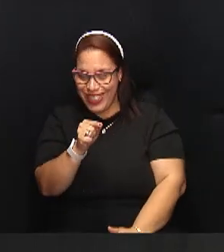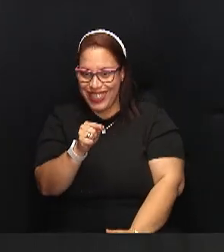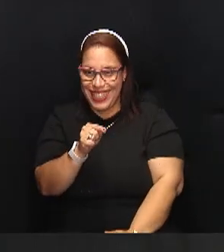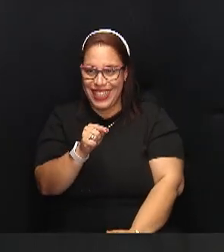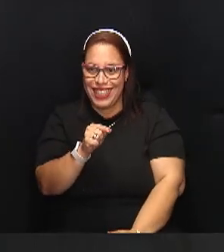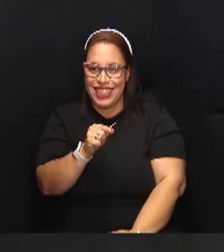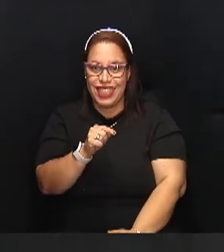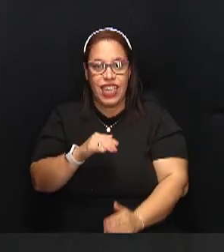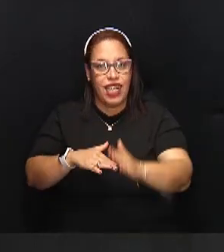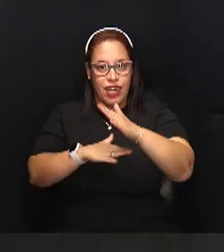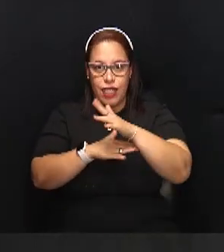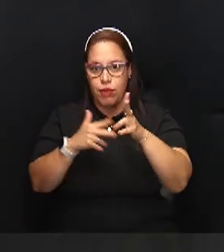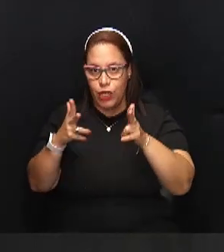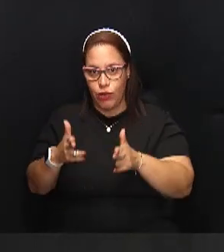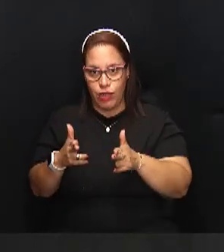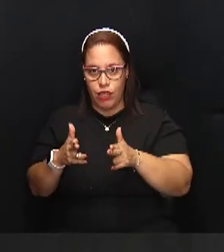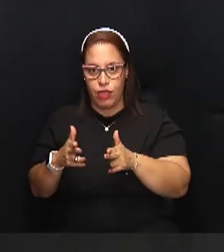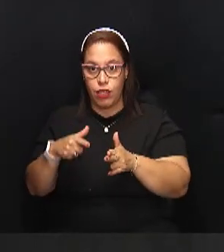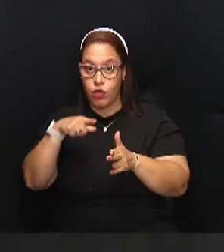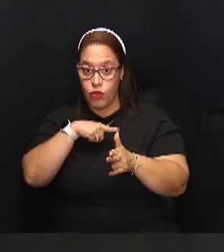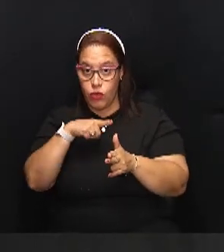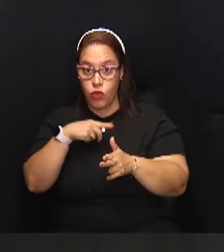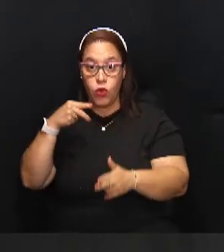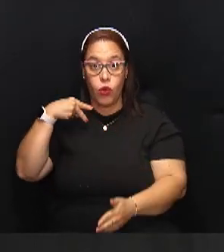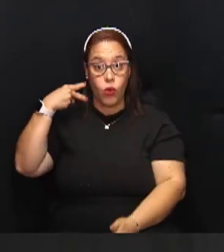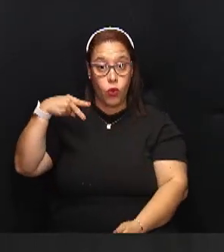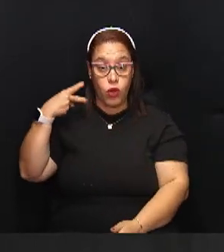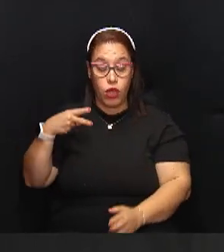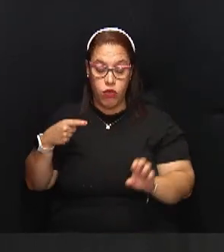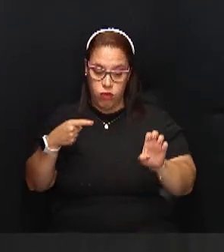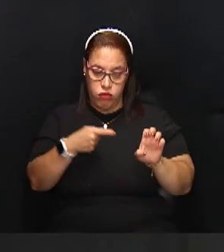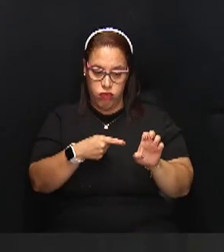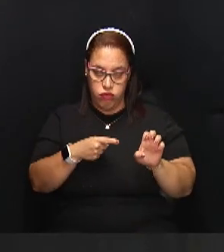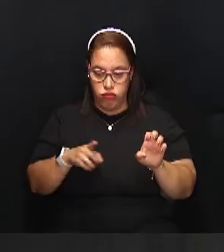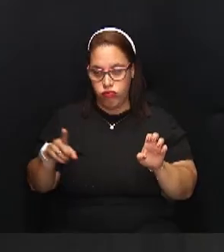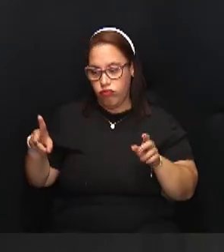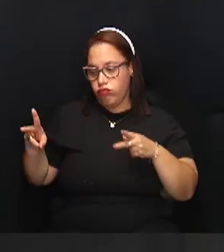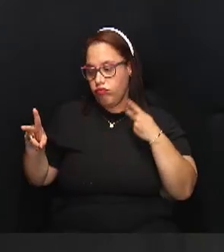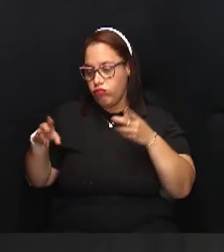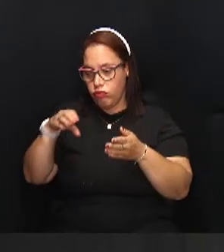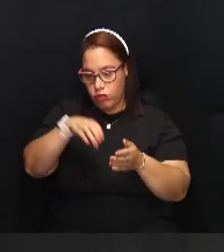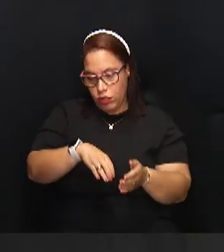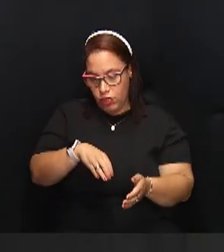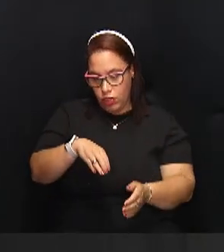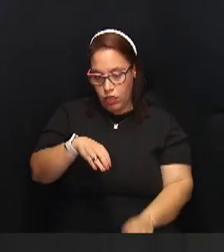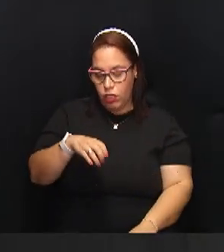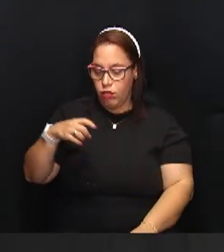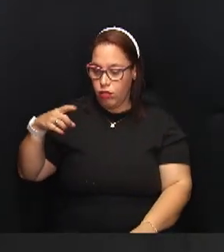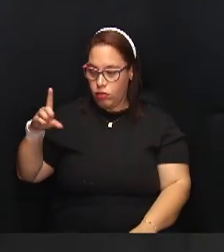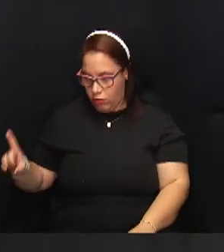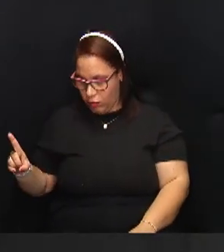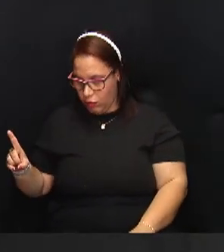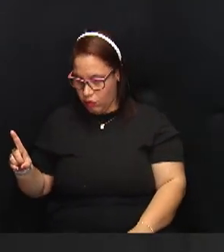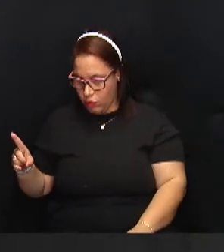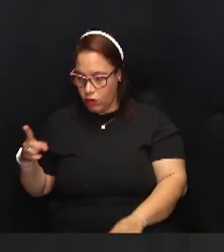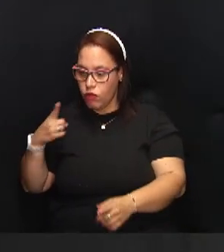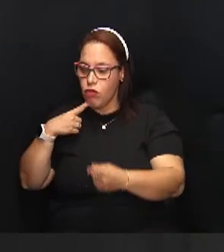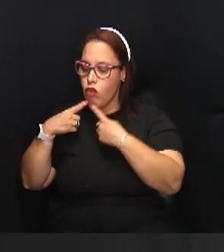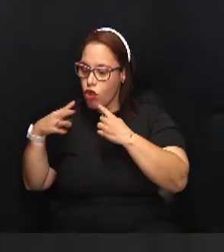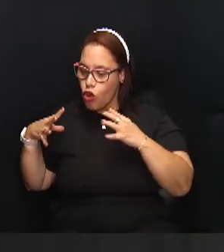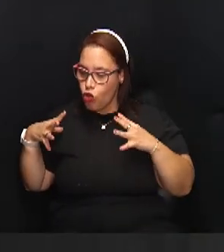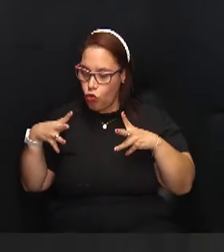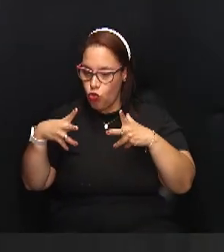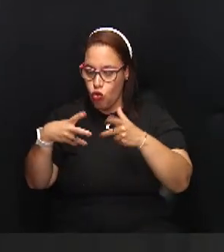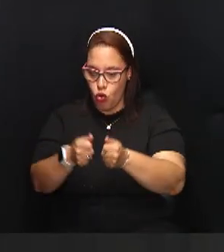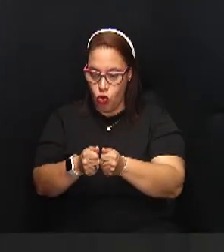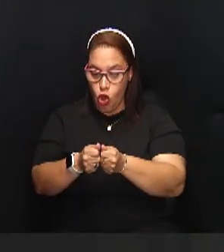Então a Câmara é a mesma coisa. Você tem vereadores da esquerda, vereadores de centro, vereadores da direita. Você tem que saber dialogar com todos. O